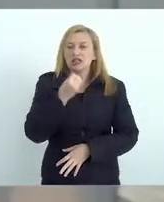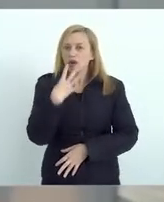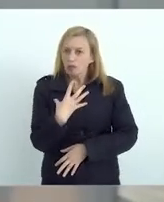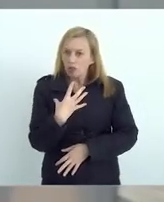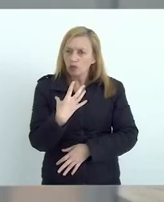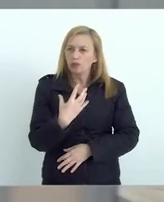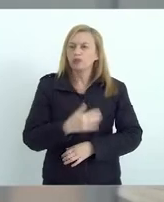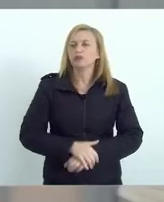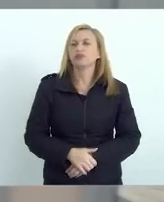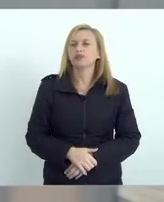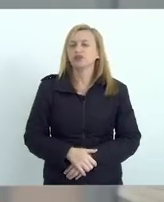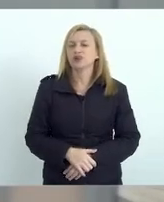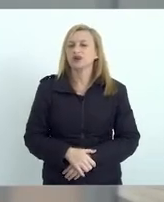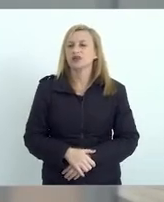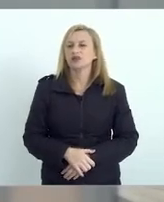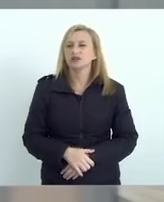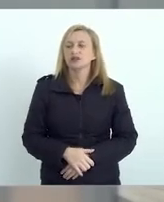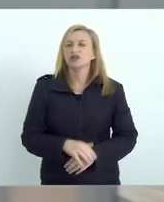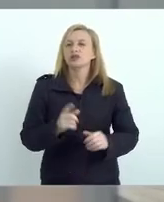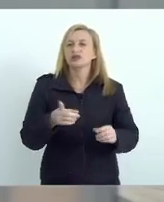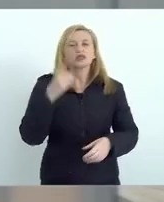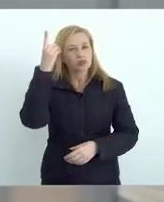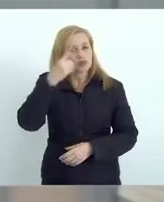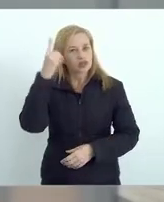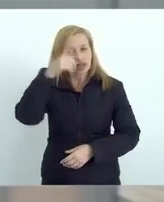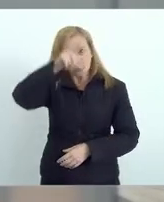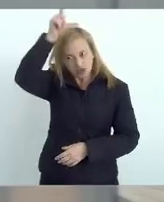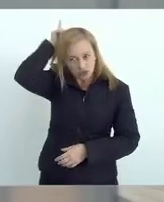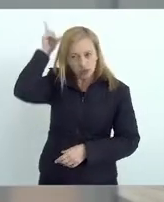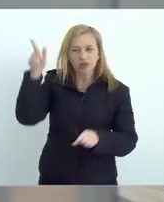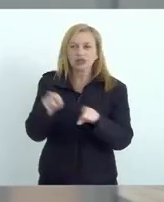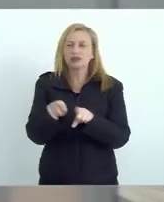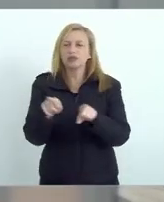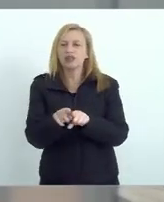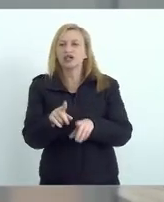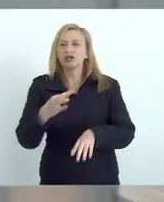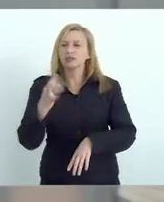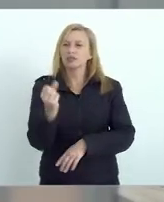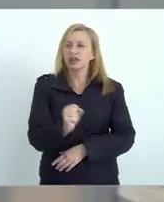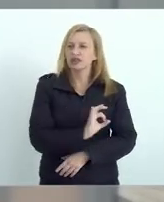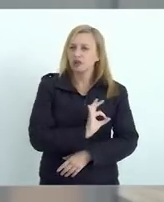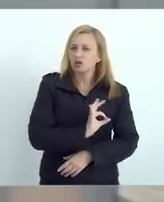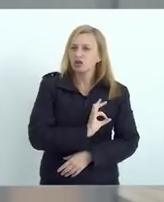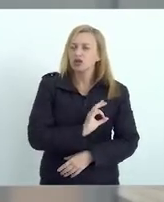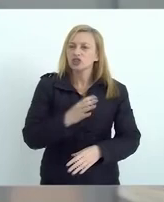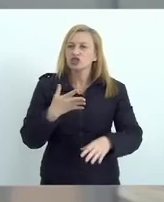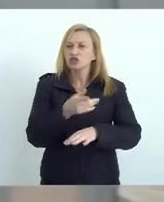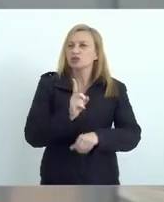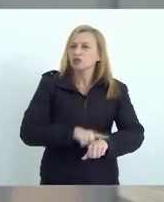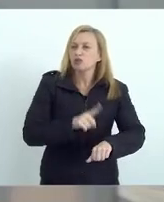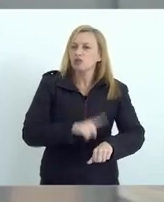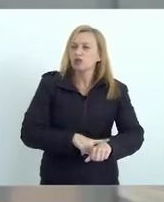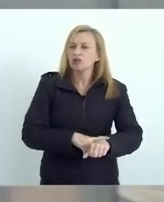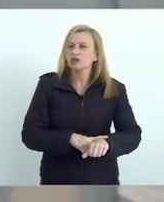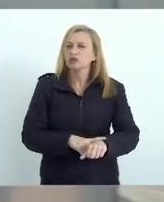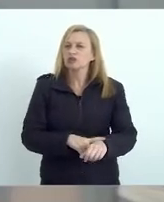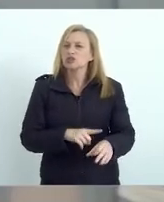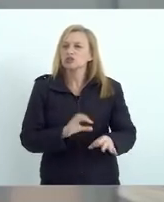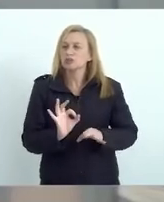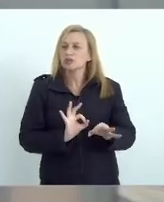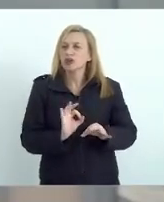proveitoso aqui com o Deputado Luiz Paulo com a deputada Martha Rocha a gente chegou à conclusão de criar uma figura a inédita